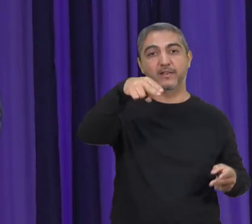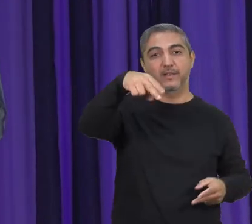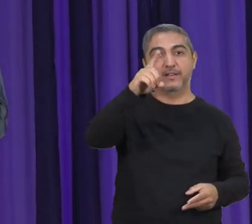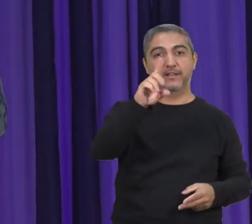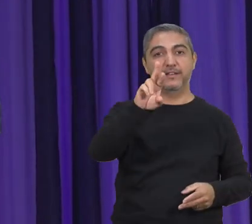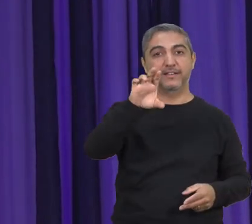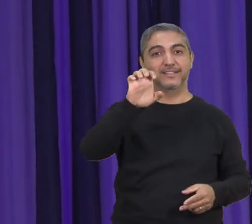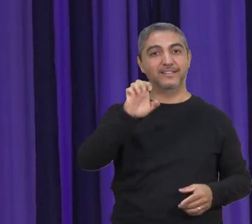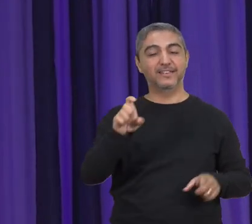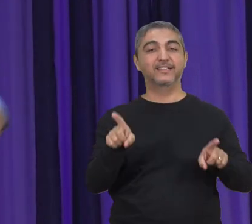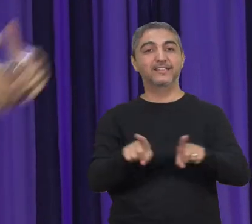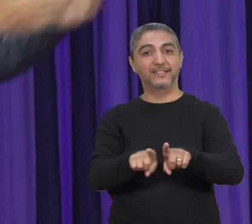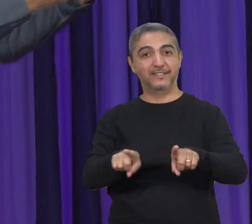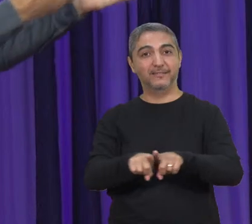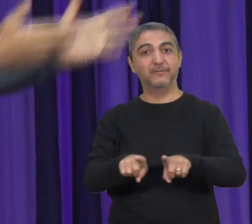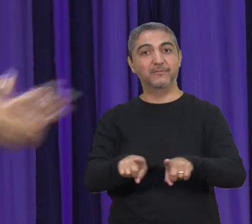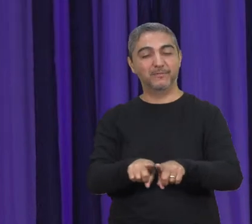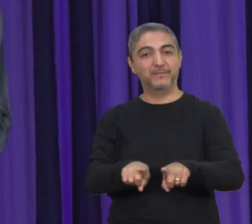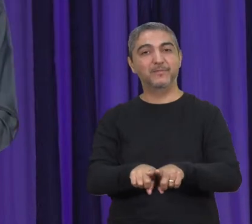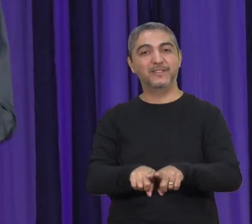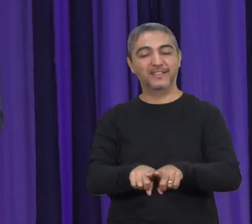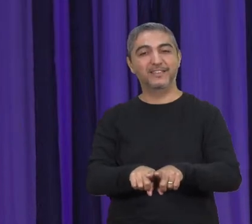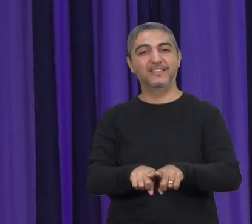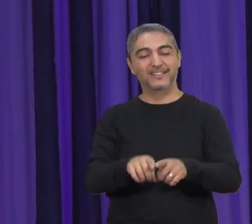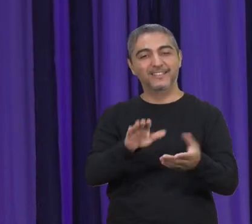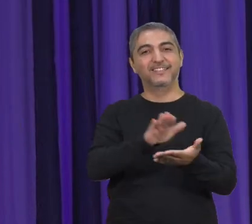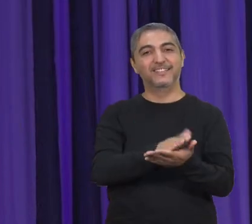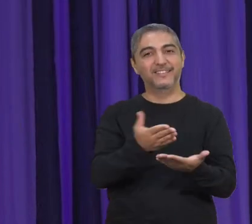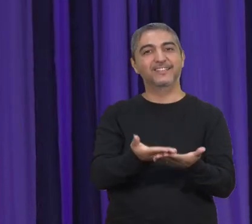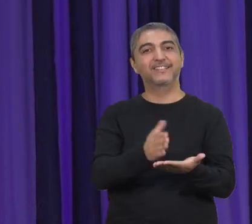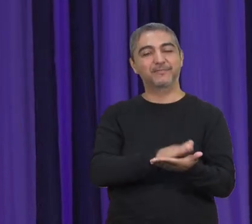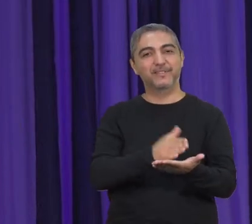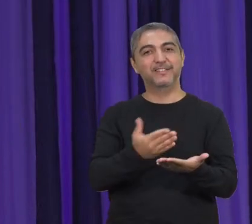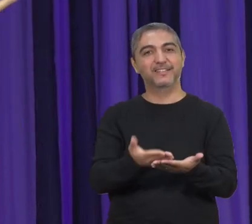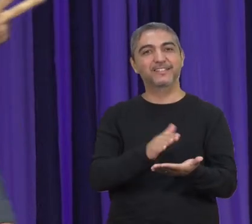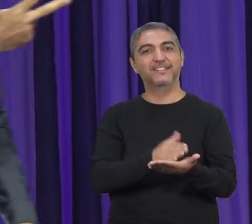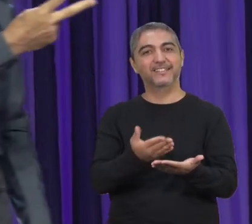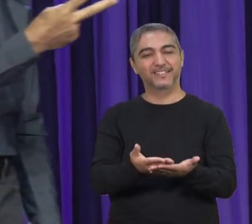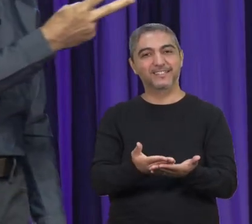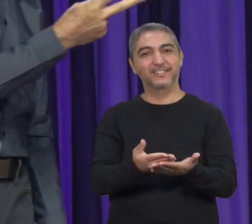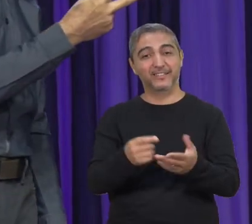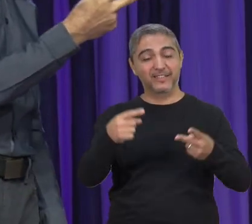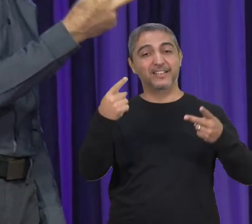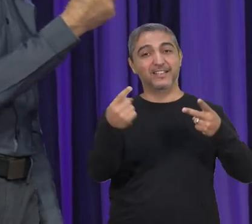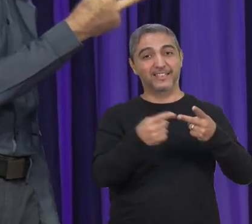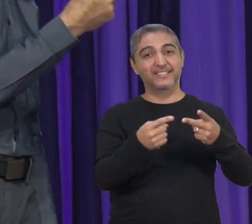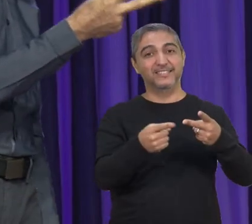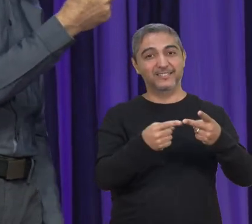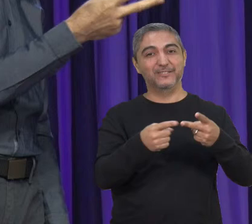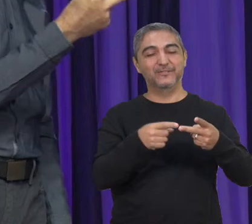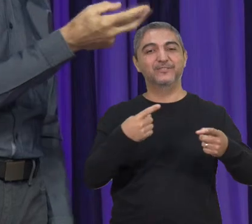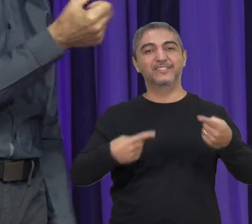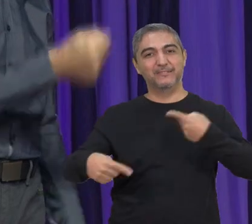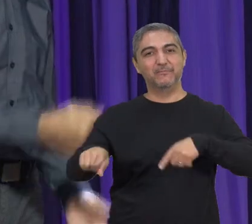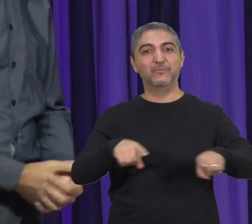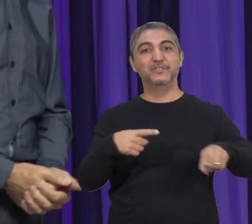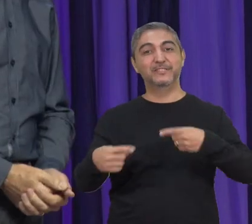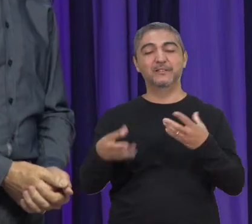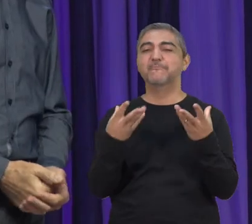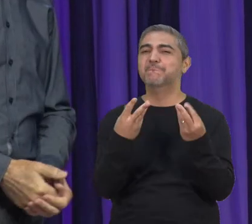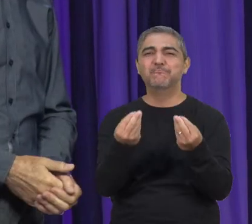está também ocupando esse espaço interpretando essa segunda música que eu acho muito difícil,